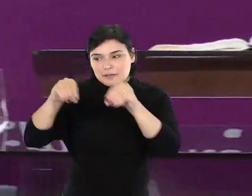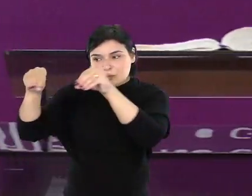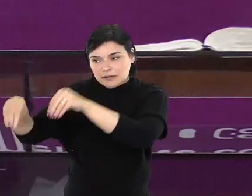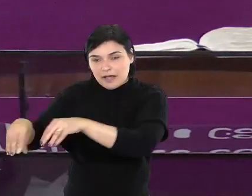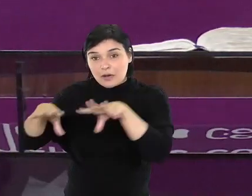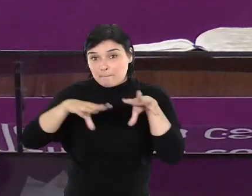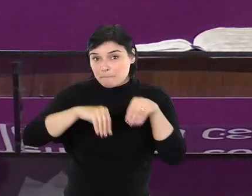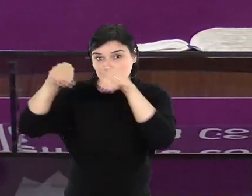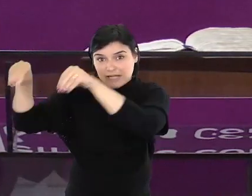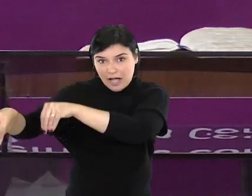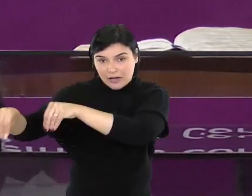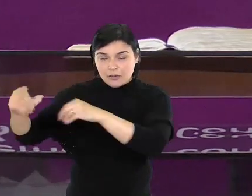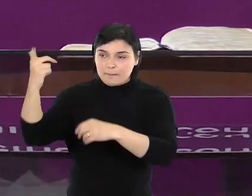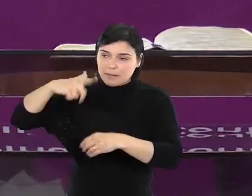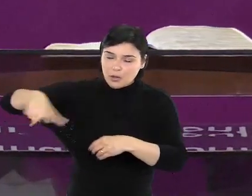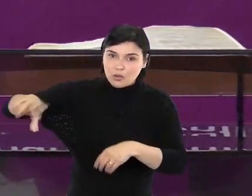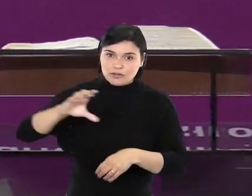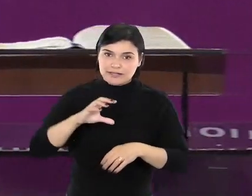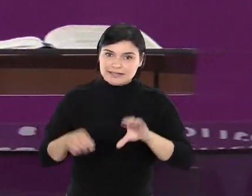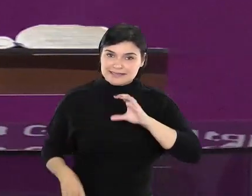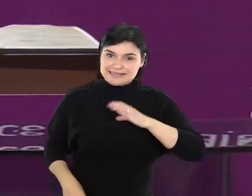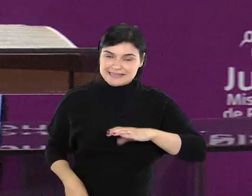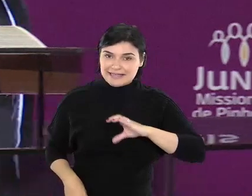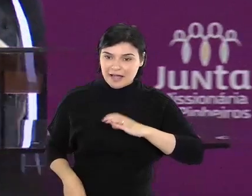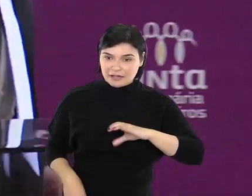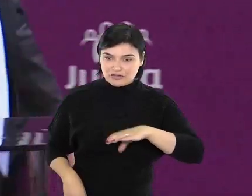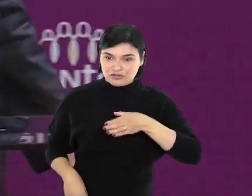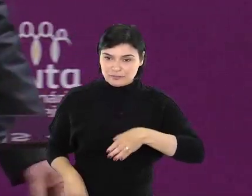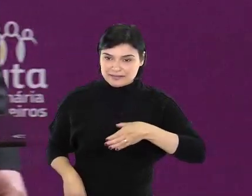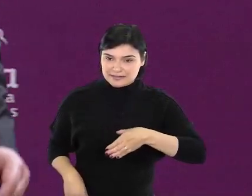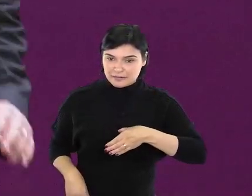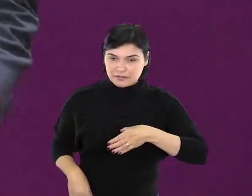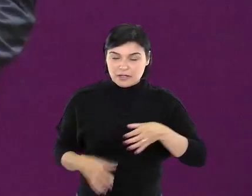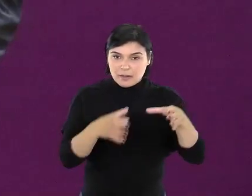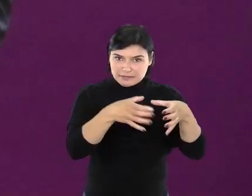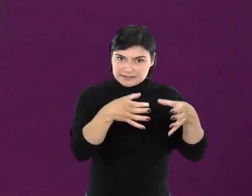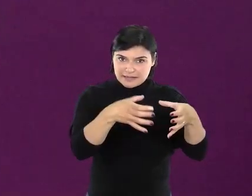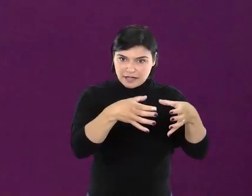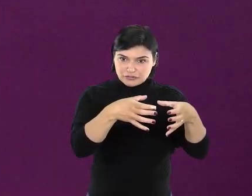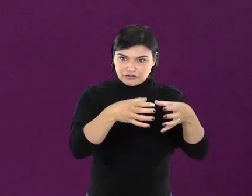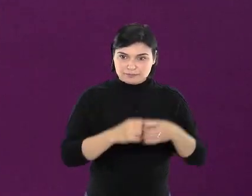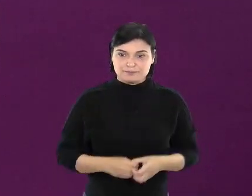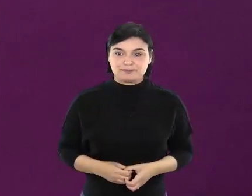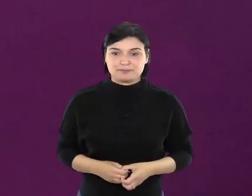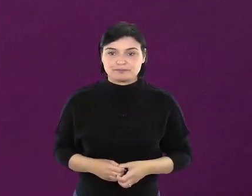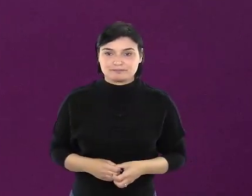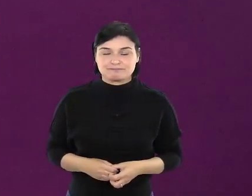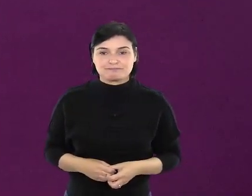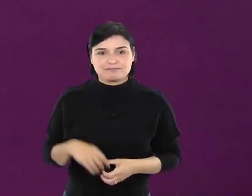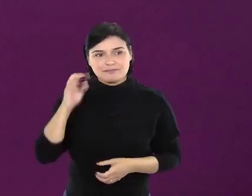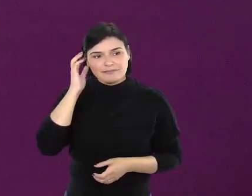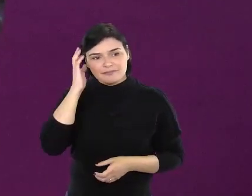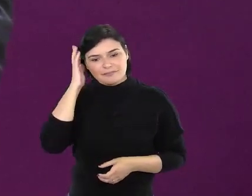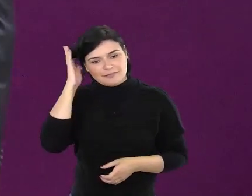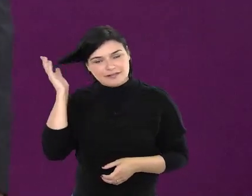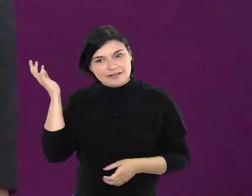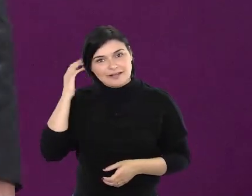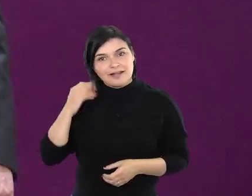posto de gasolina para almoçar ela disse nós vamos almoçar aqui é filha